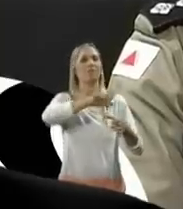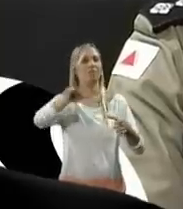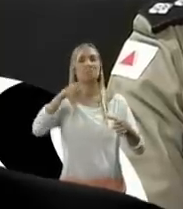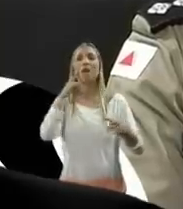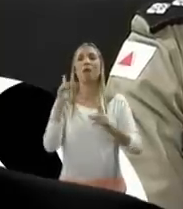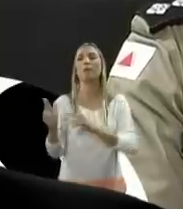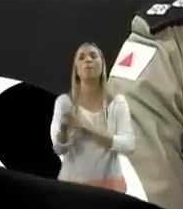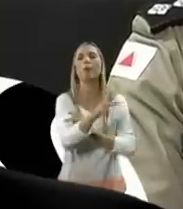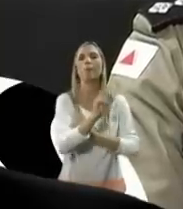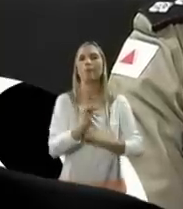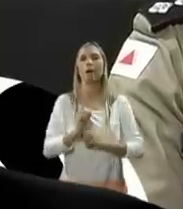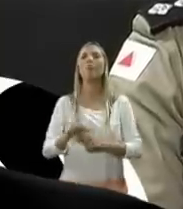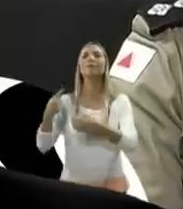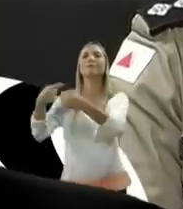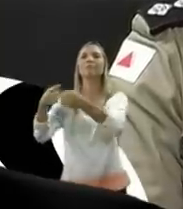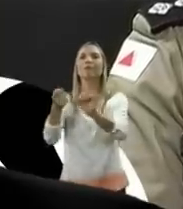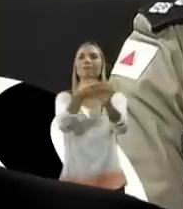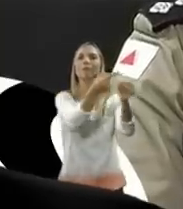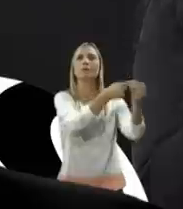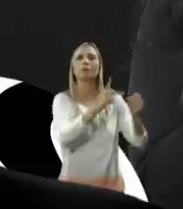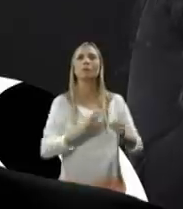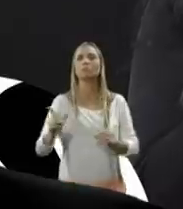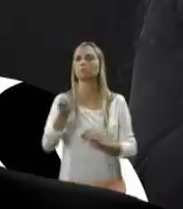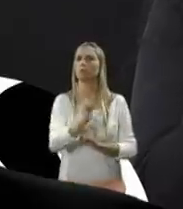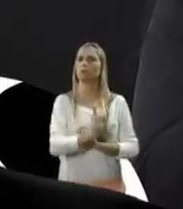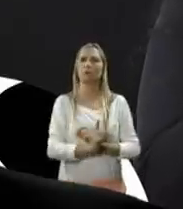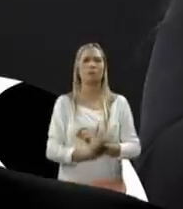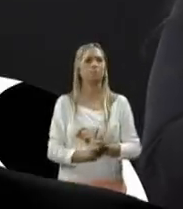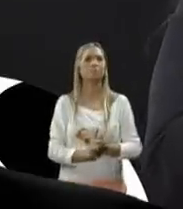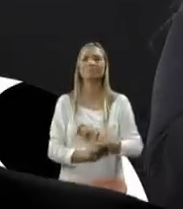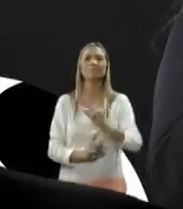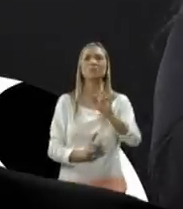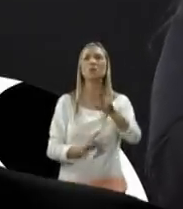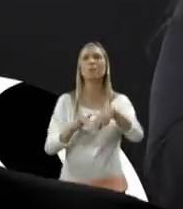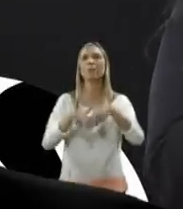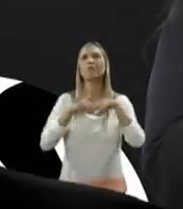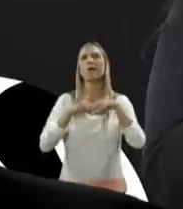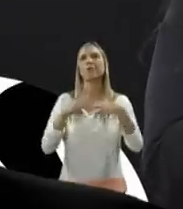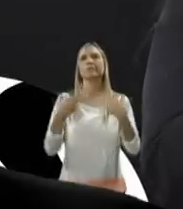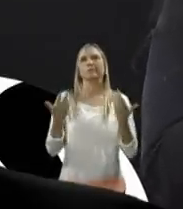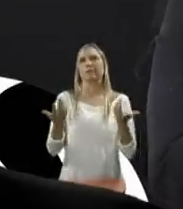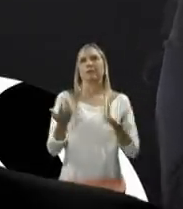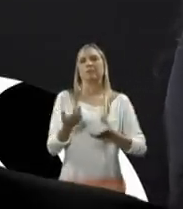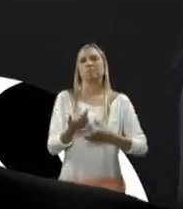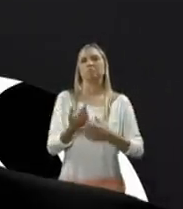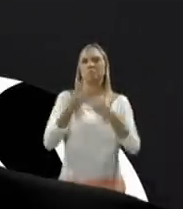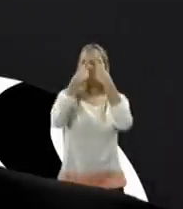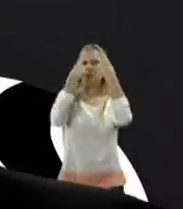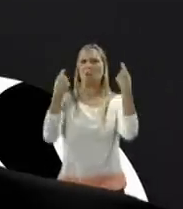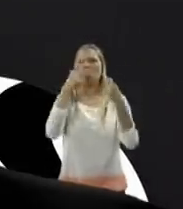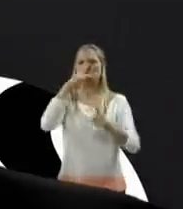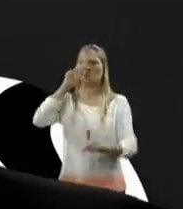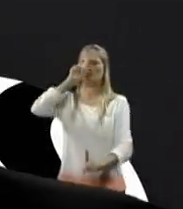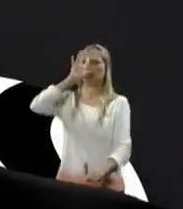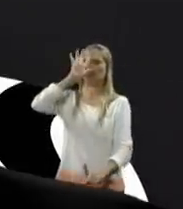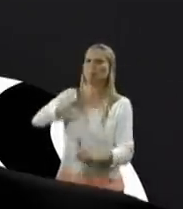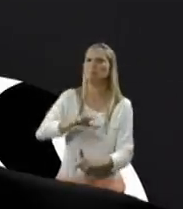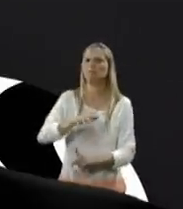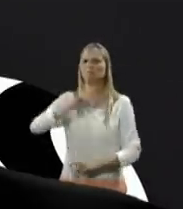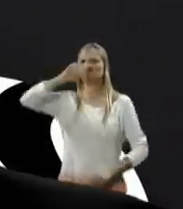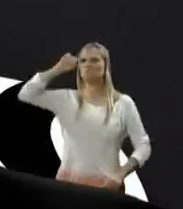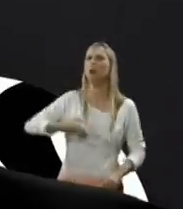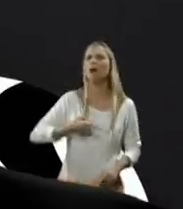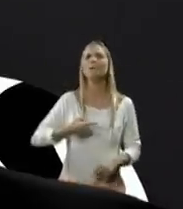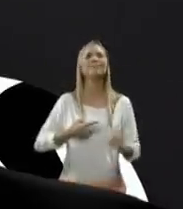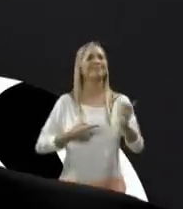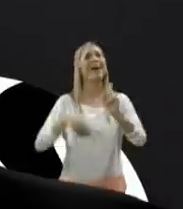situação de criminalidade pode ser só um problema de repressão. Ele é um problema social.